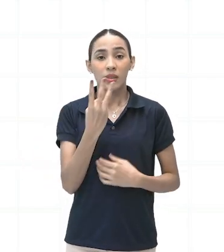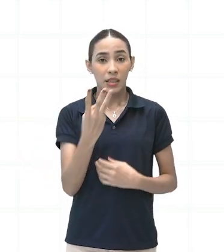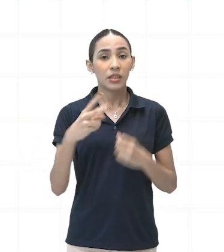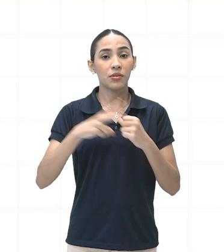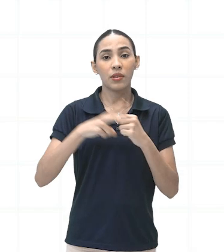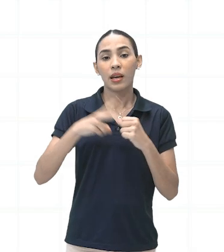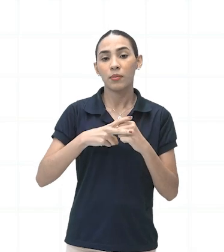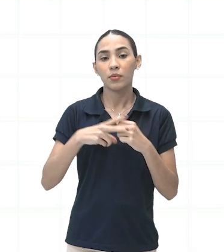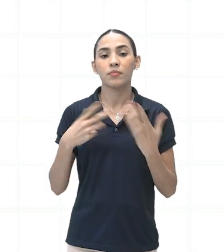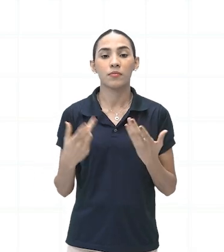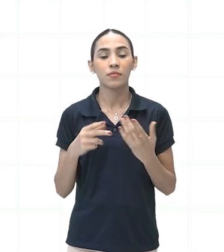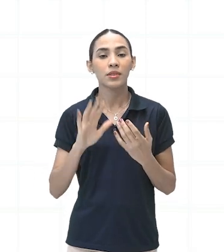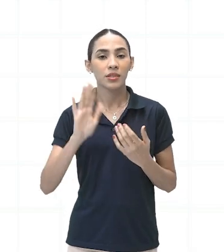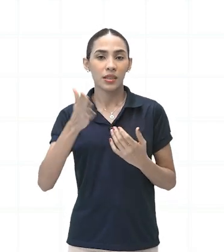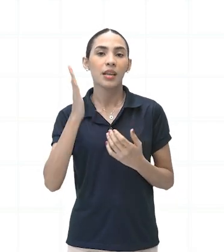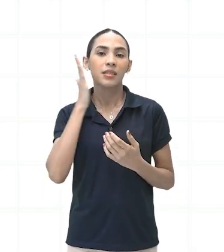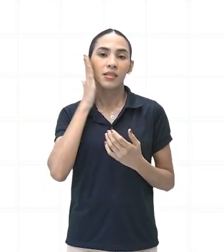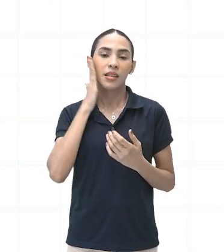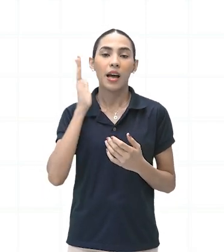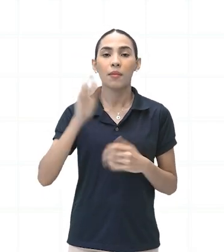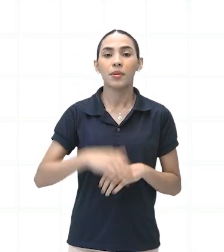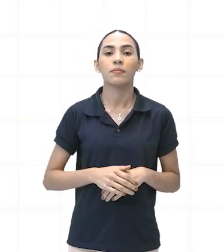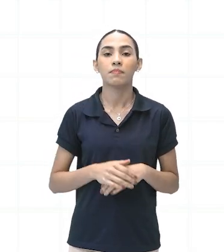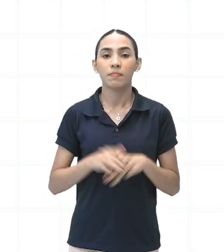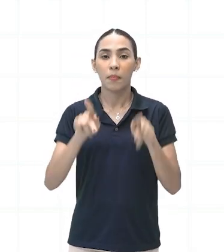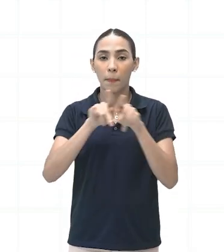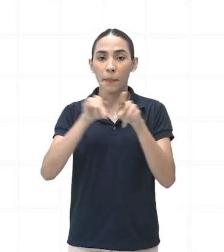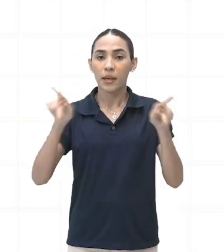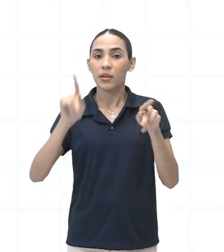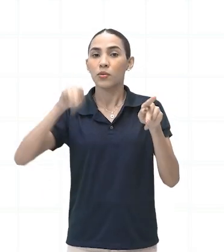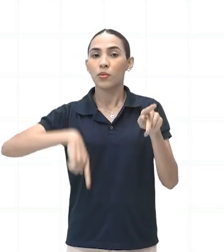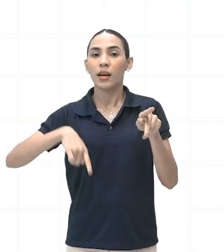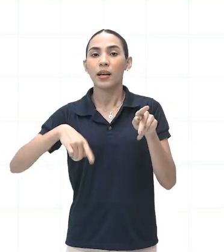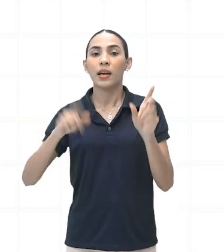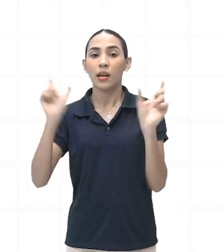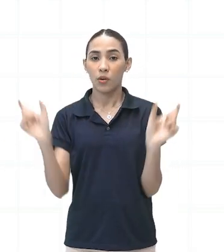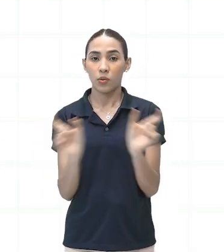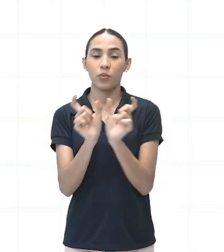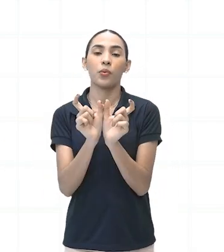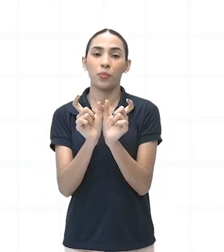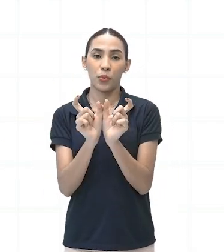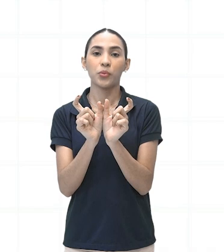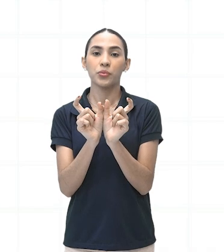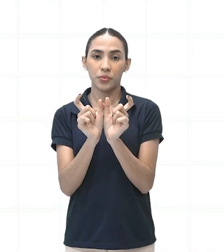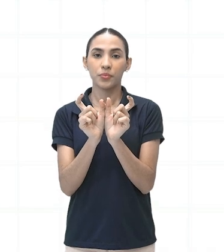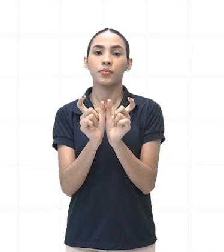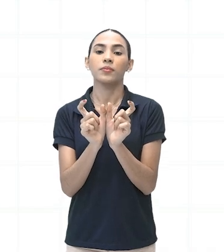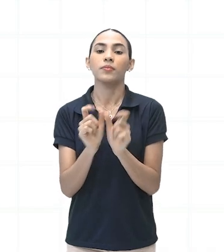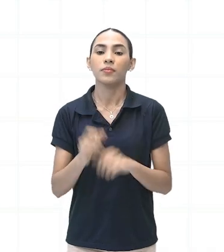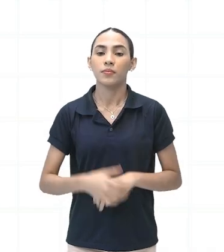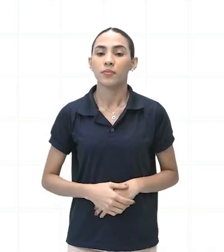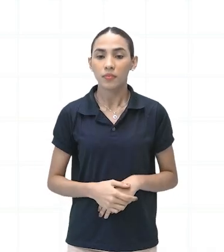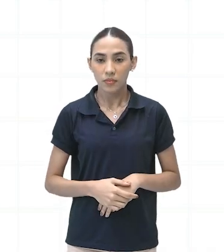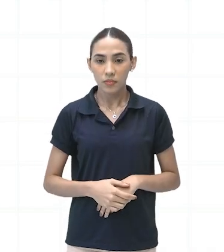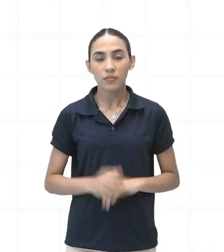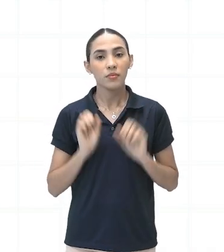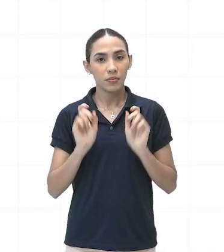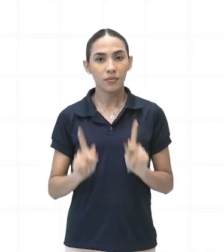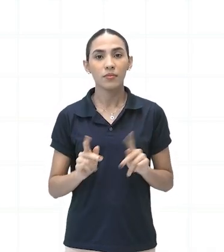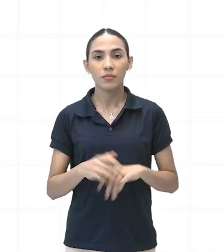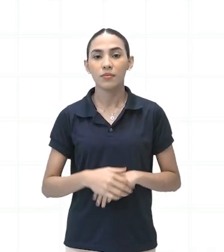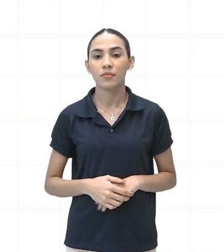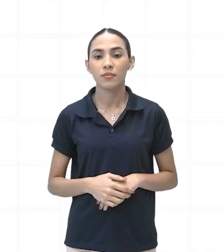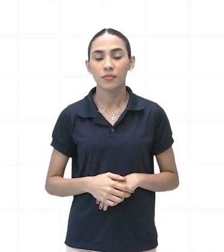3 verbos aqui, você já sabe que este período é composto,